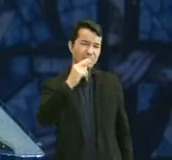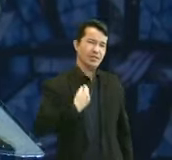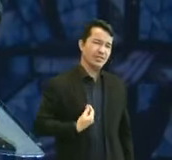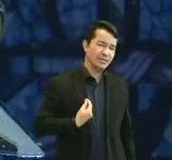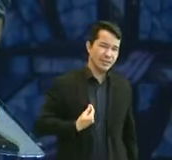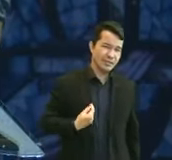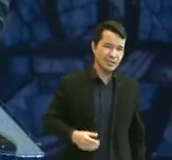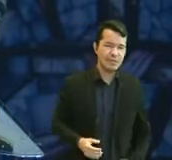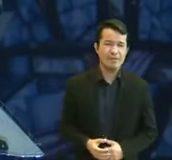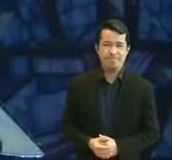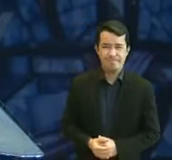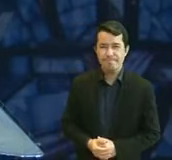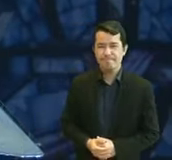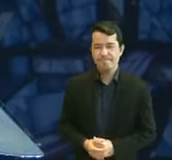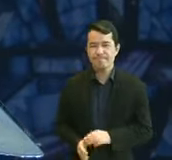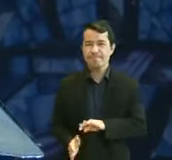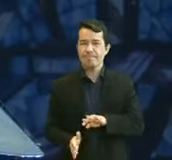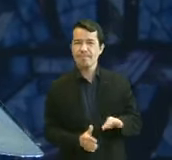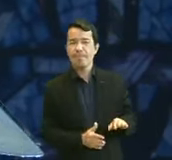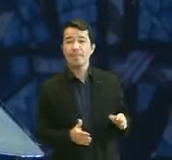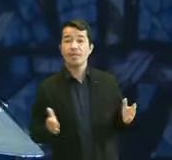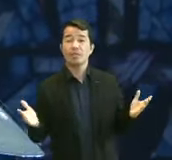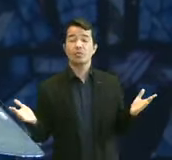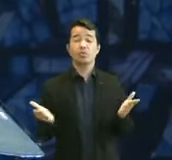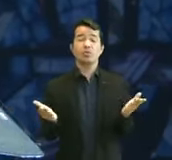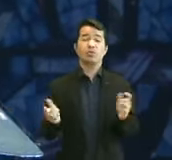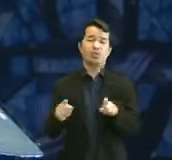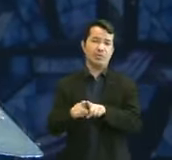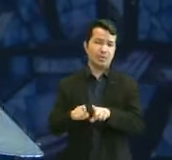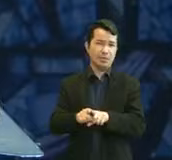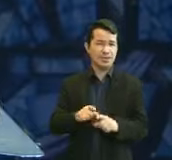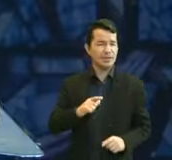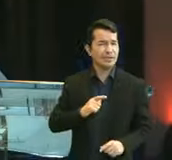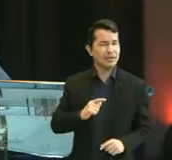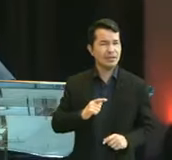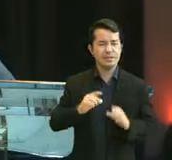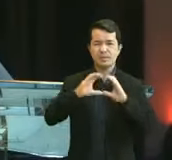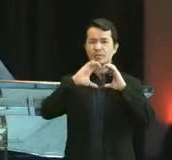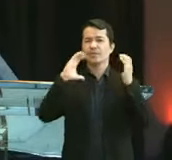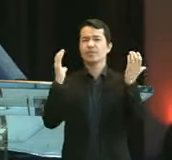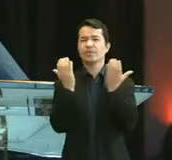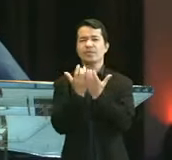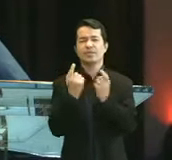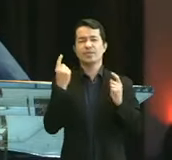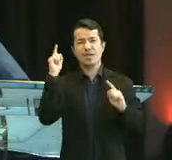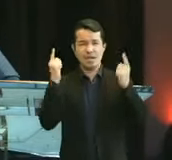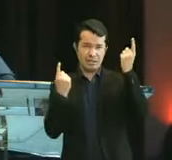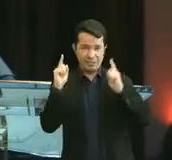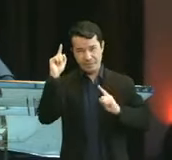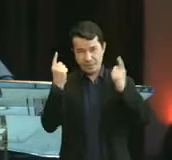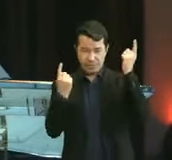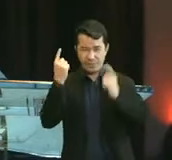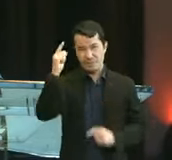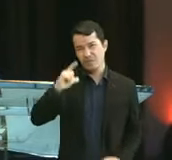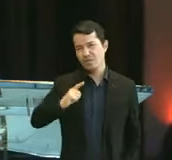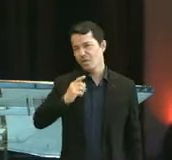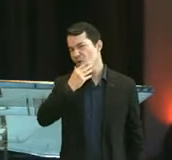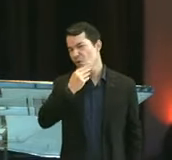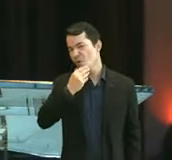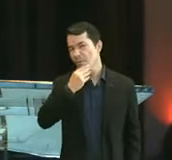Nessa conferência de carnaval, achei tão bonita a história, acho que eu contei nos jovens, do Scott Lee,